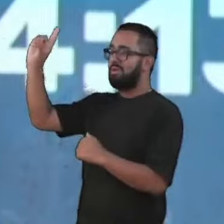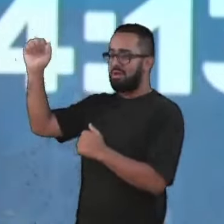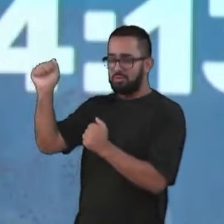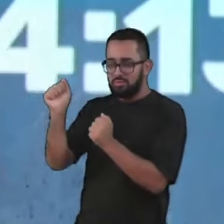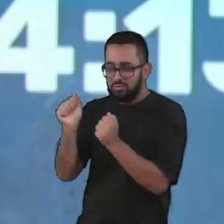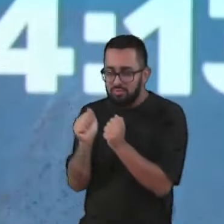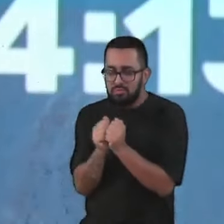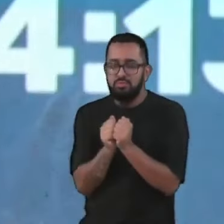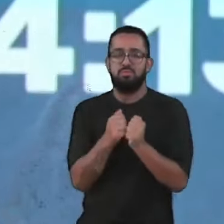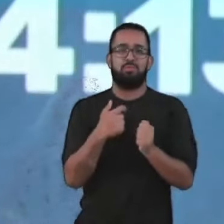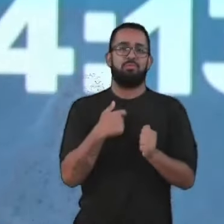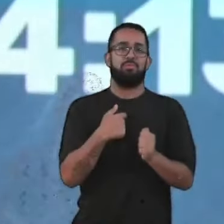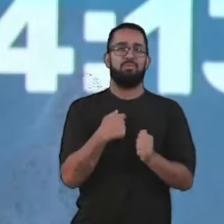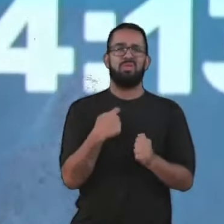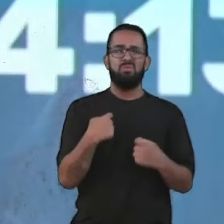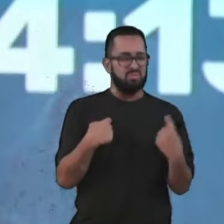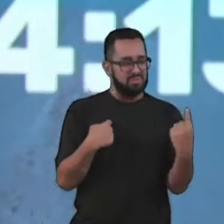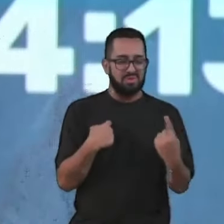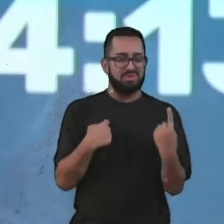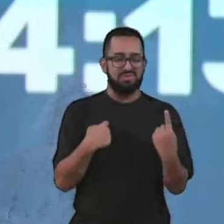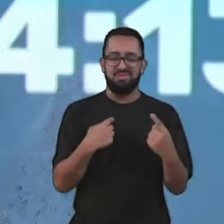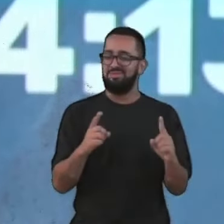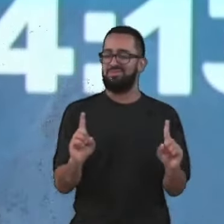que me fortalece.